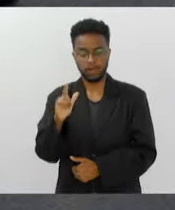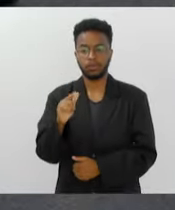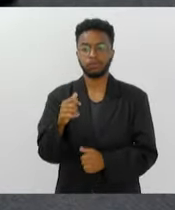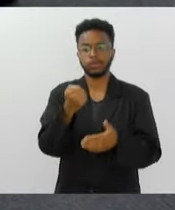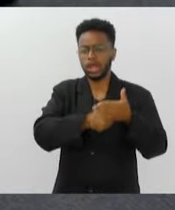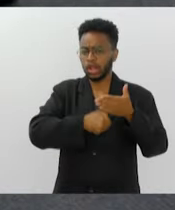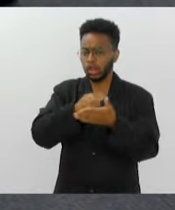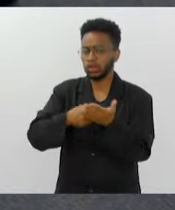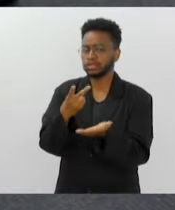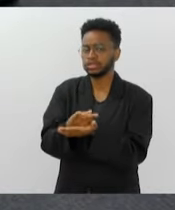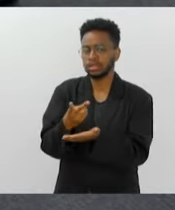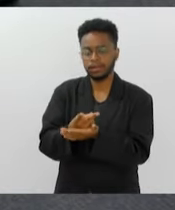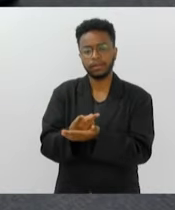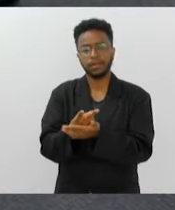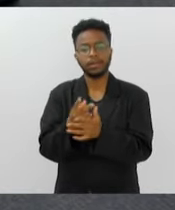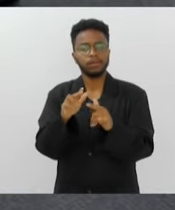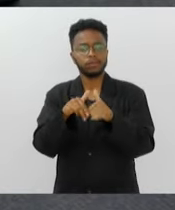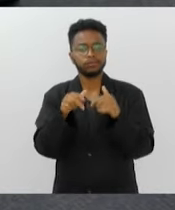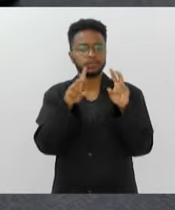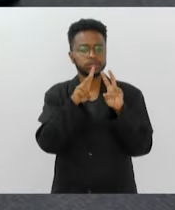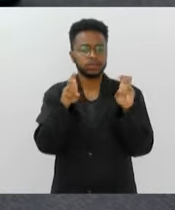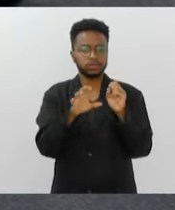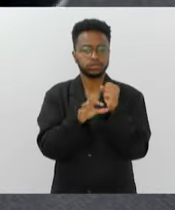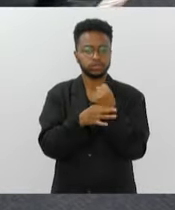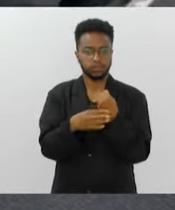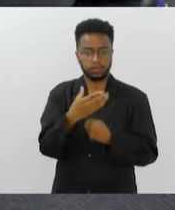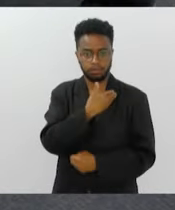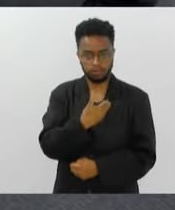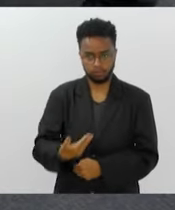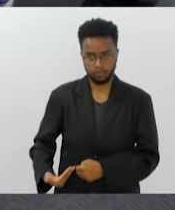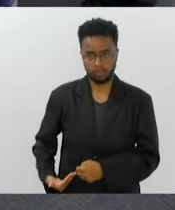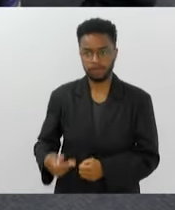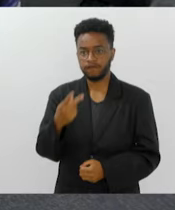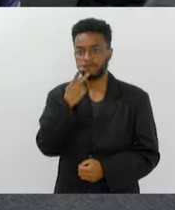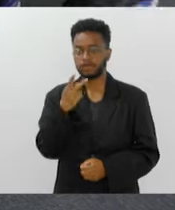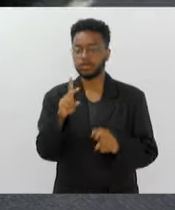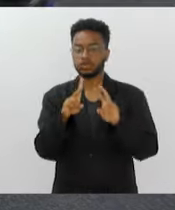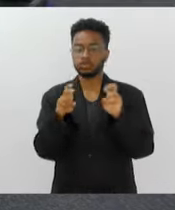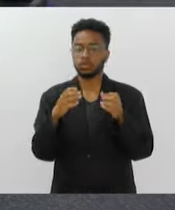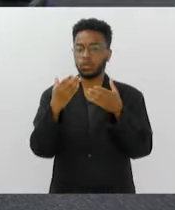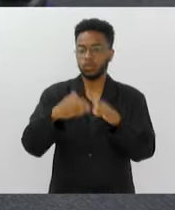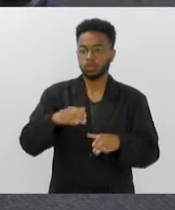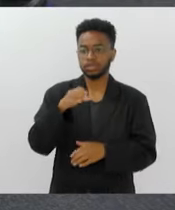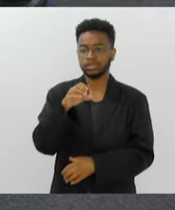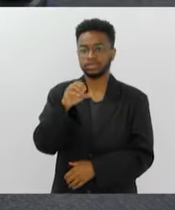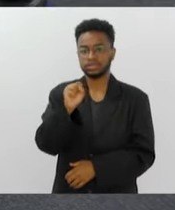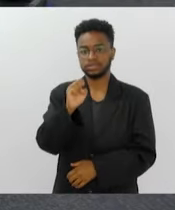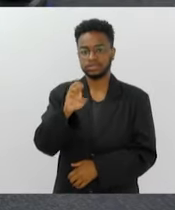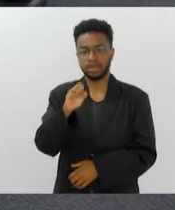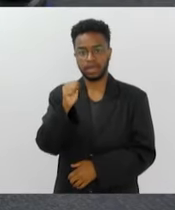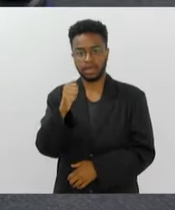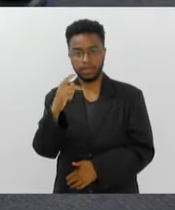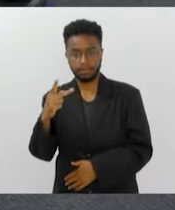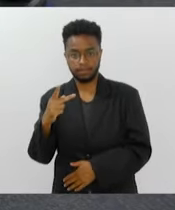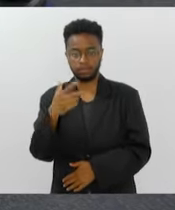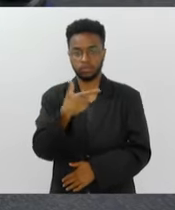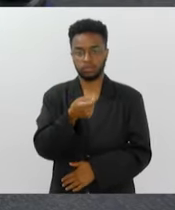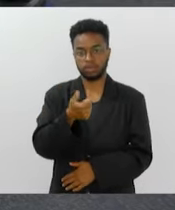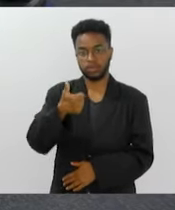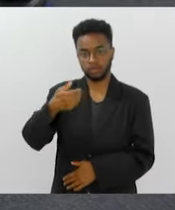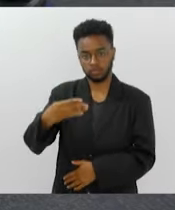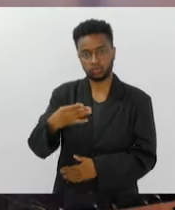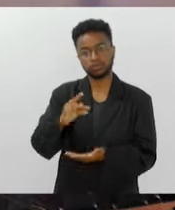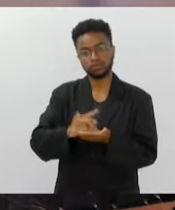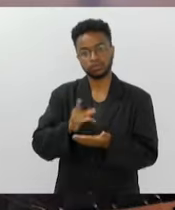luta muito pela questão da Segurança Pública falar todos os concursos da SEAP pessoal de 2014 precisamos